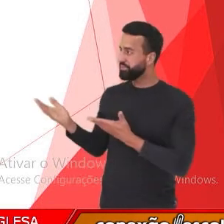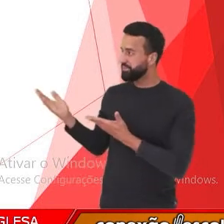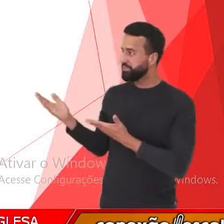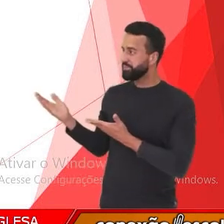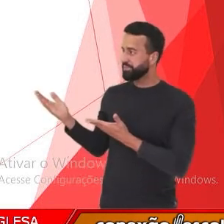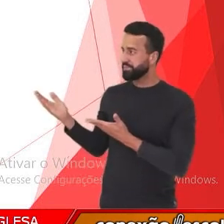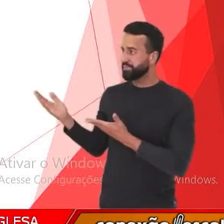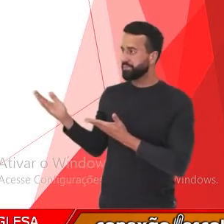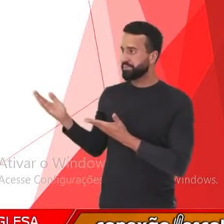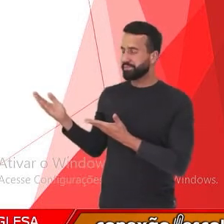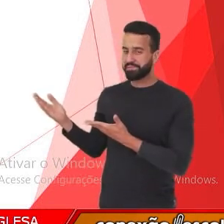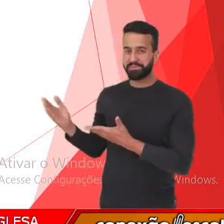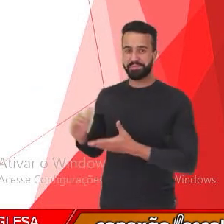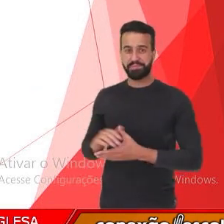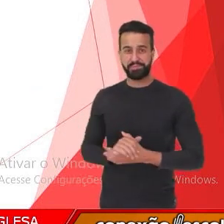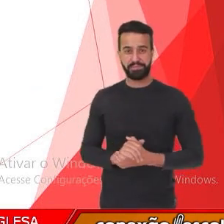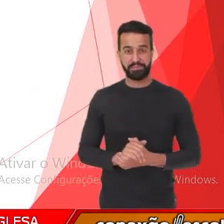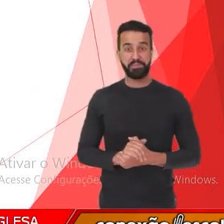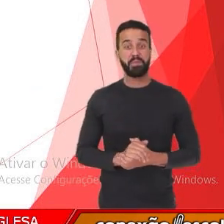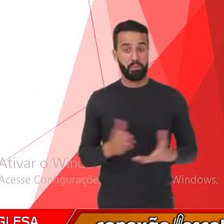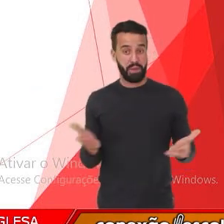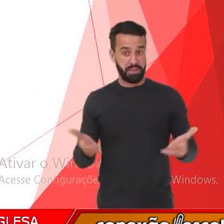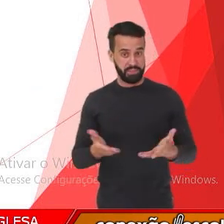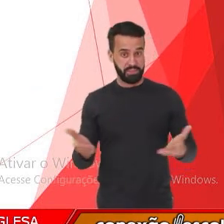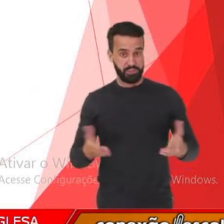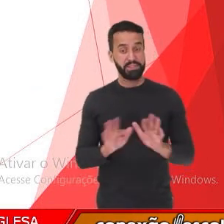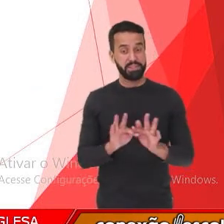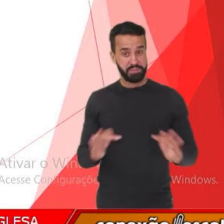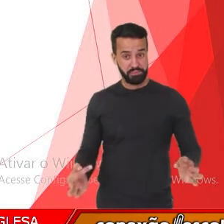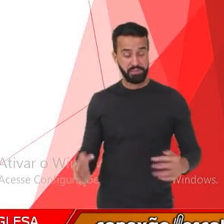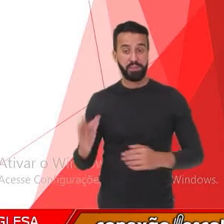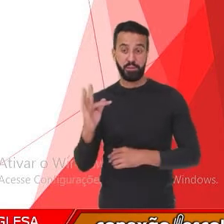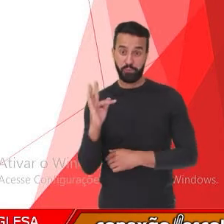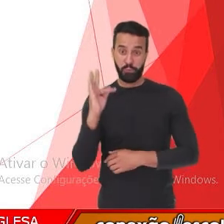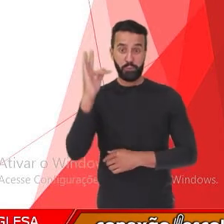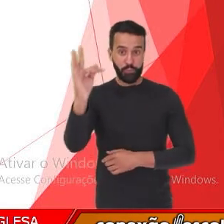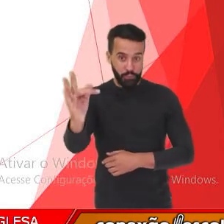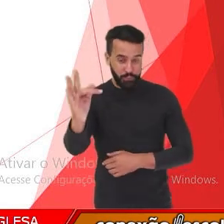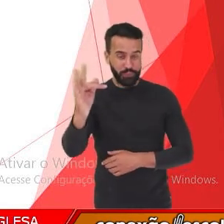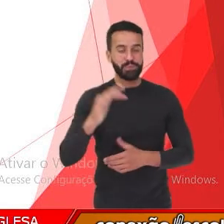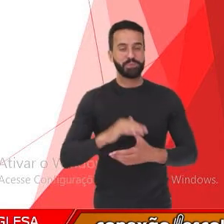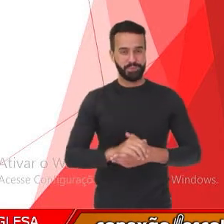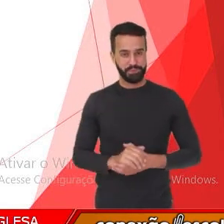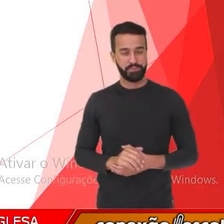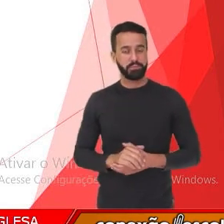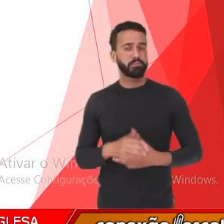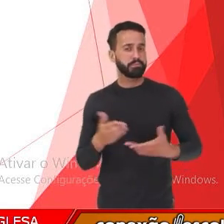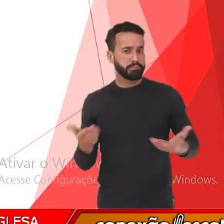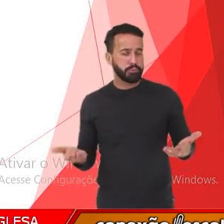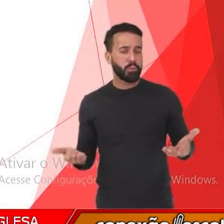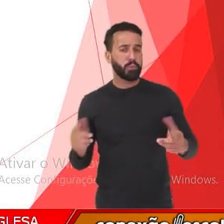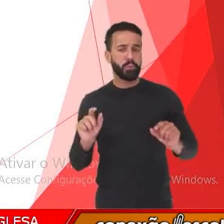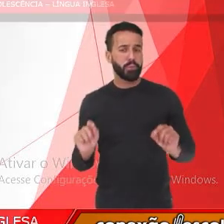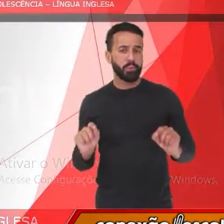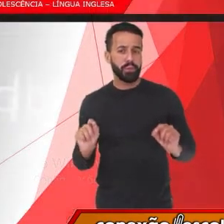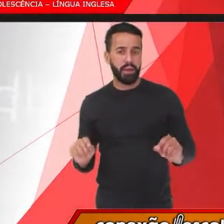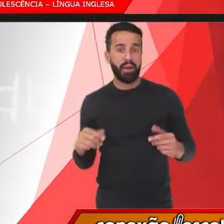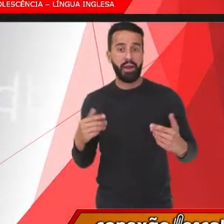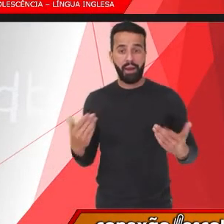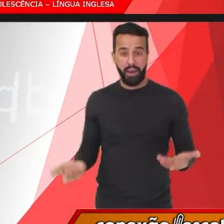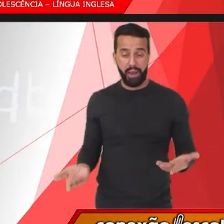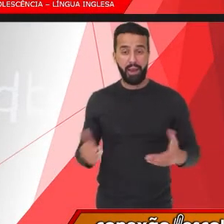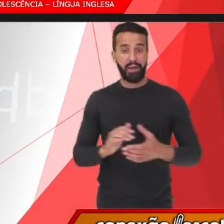presente simples e o futuro simples, ok? Então, a estrutura da